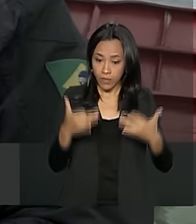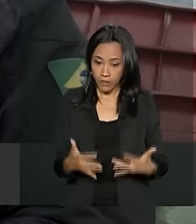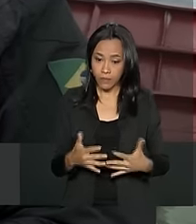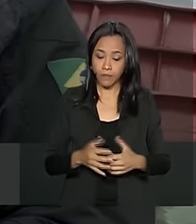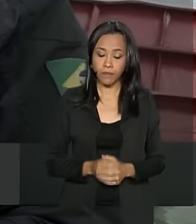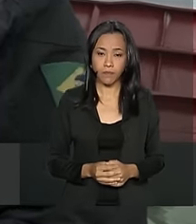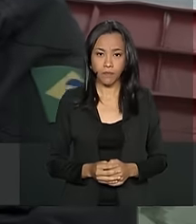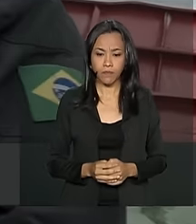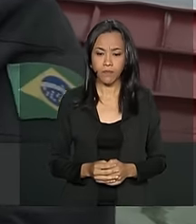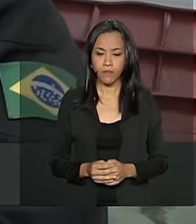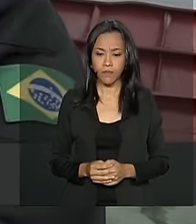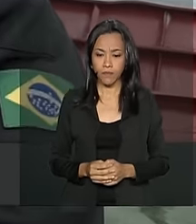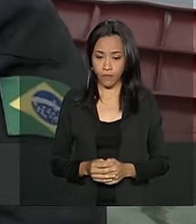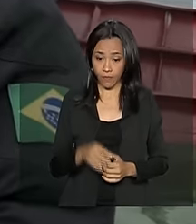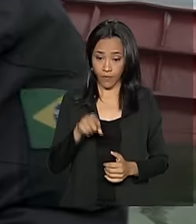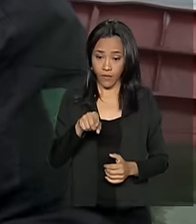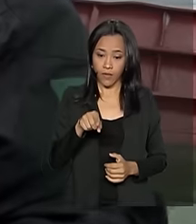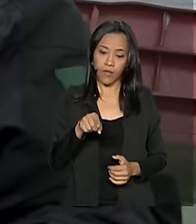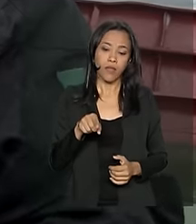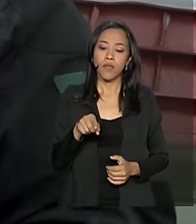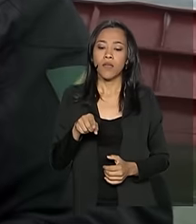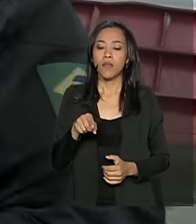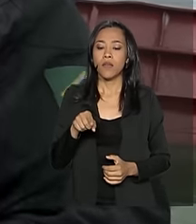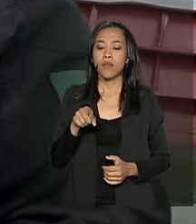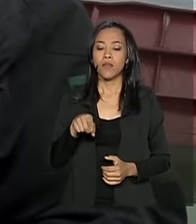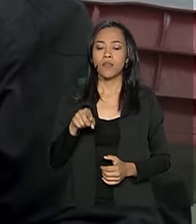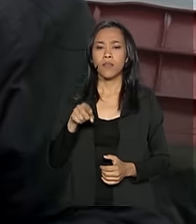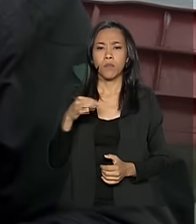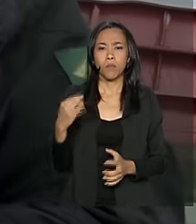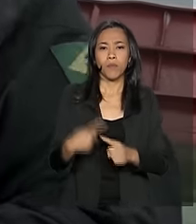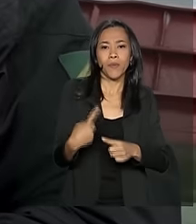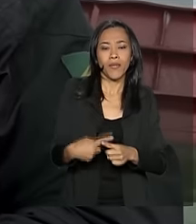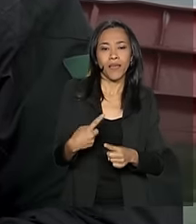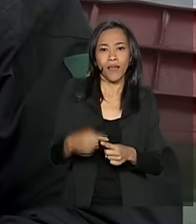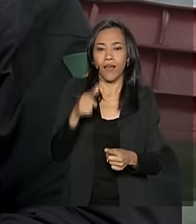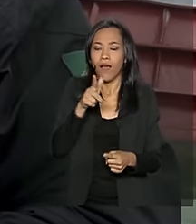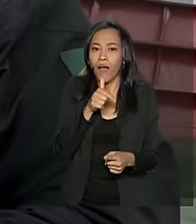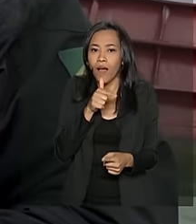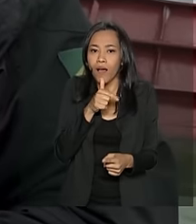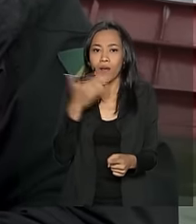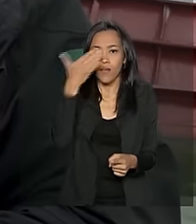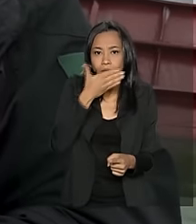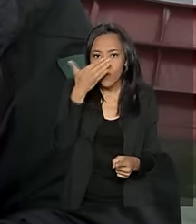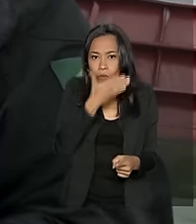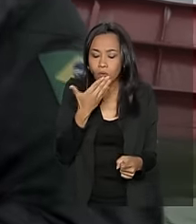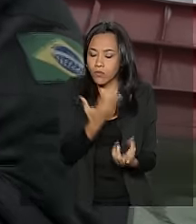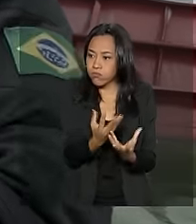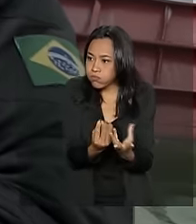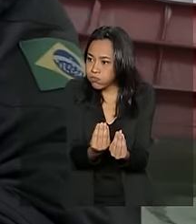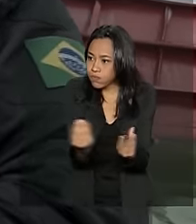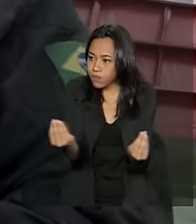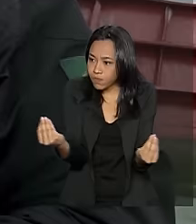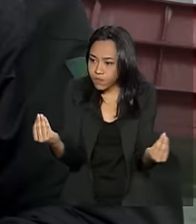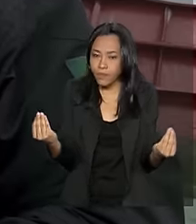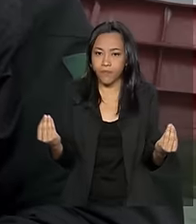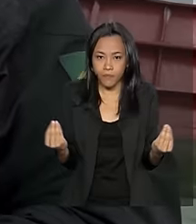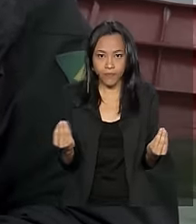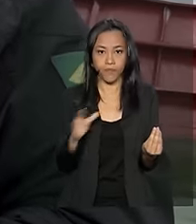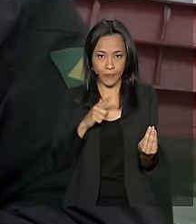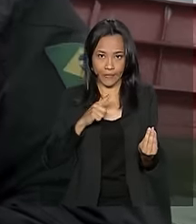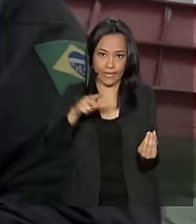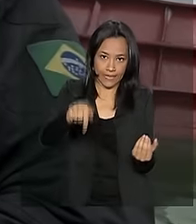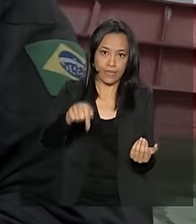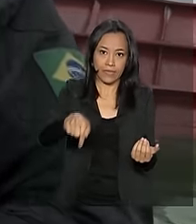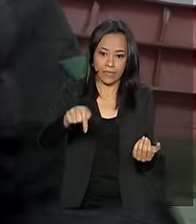Oceano Ártico, né? Em função da seu isolamento, da quantidade de água doce que existe aqui e da possibilidade grande de descarga dessa